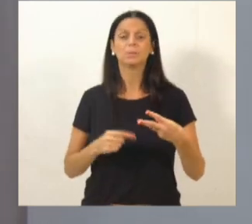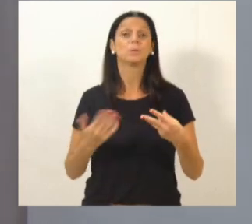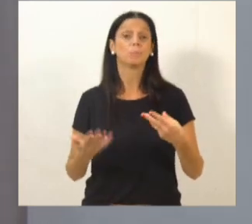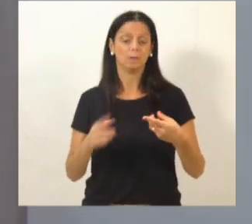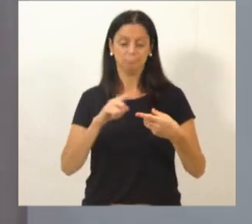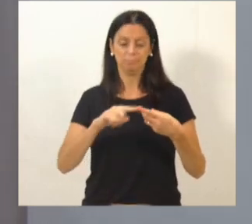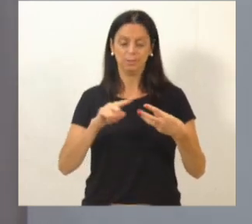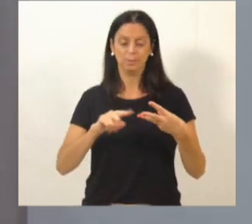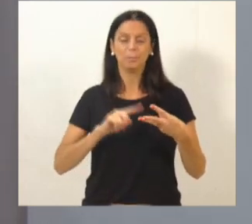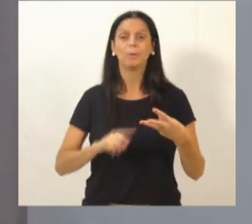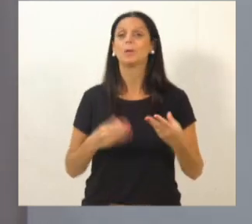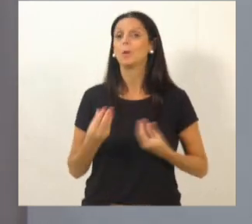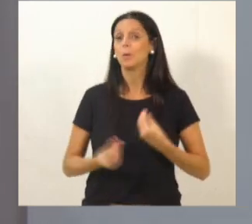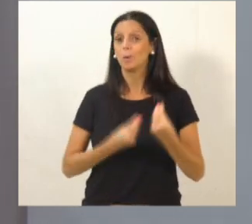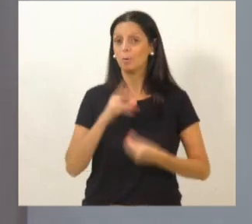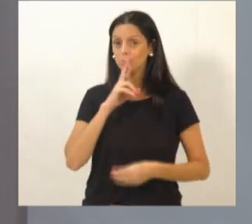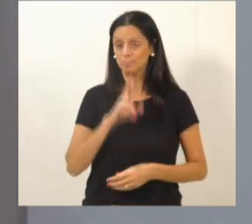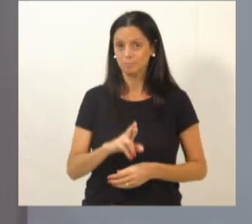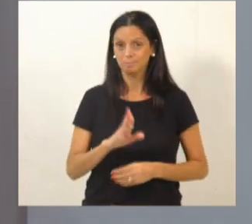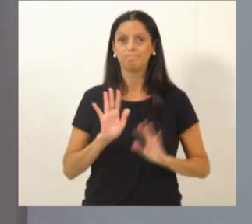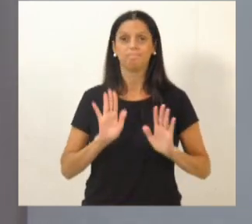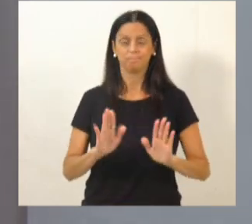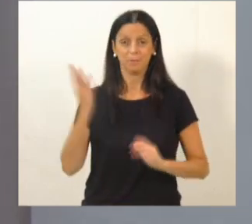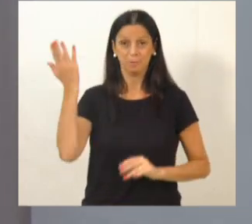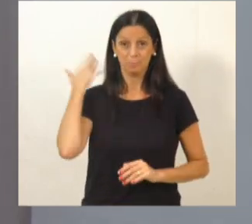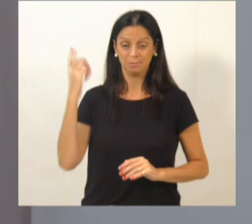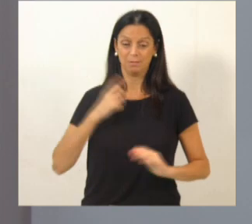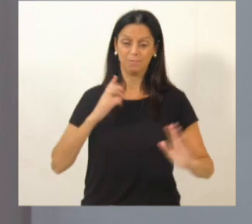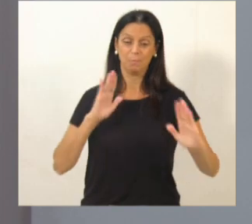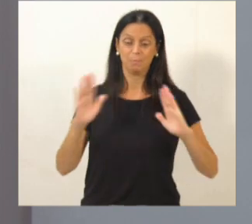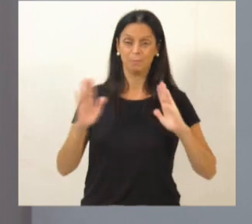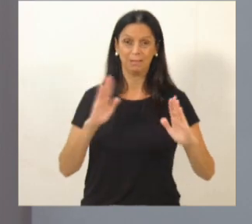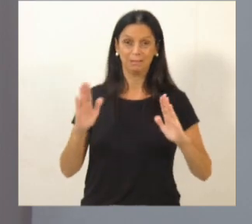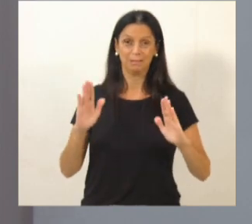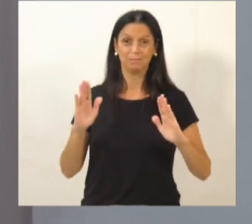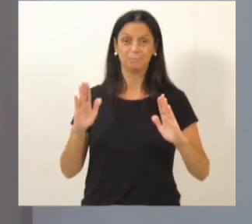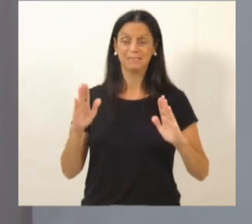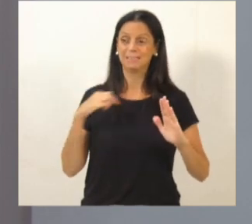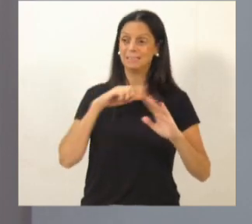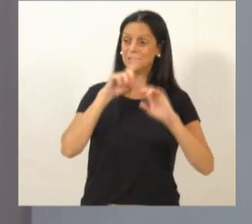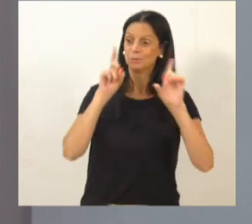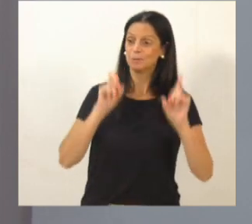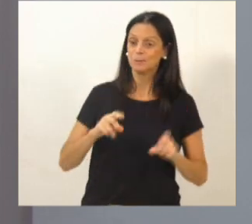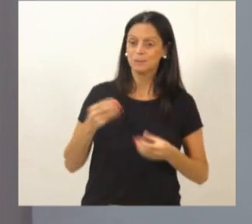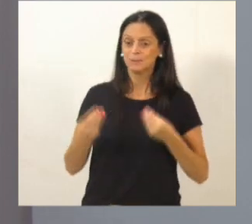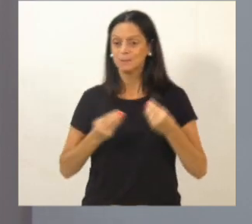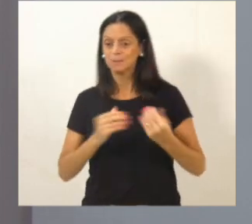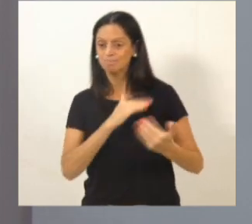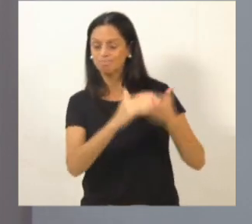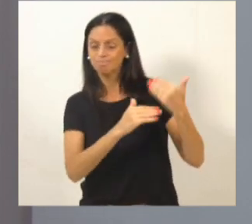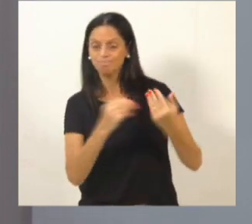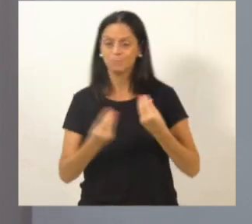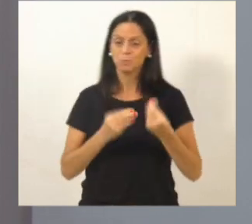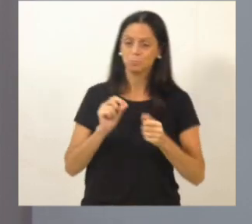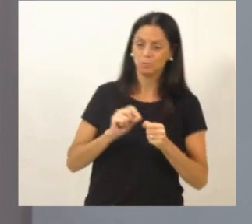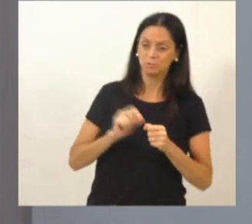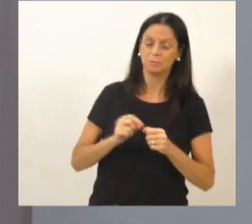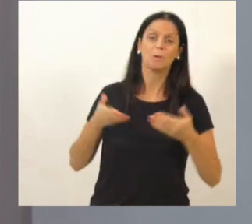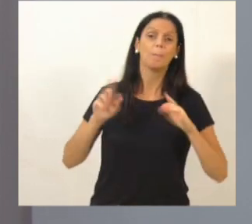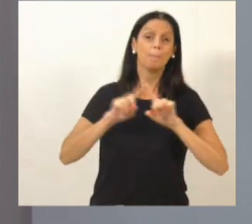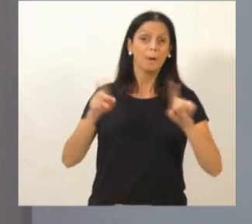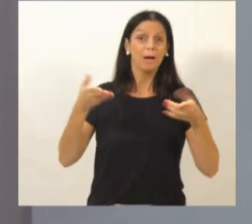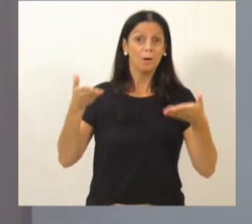juntas, assim, houve um período de indefinição de como é que a gente ia avançar isso e hoje posso dizer que a solução já está